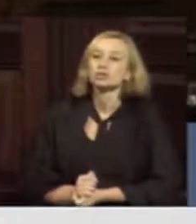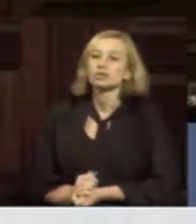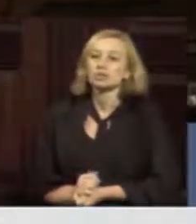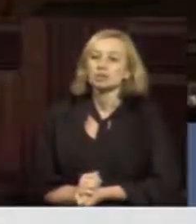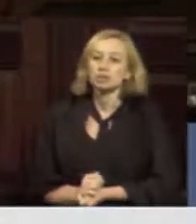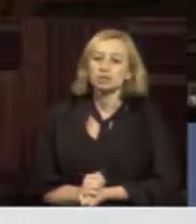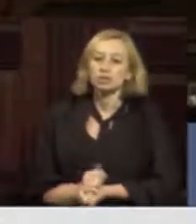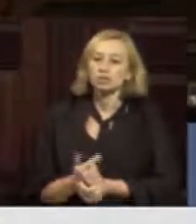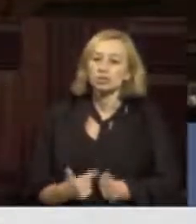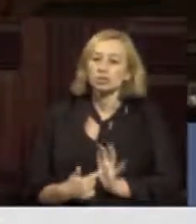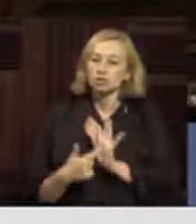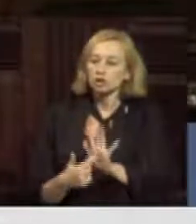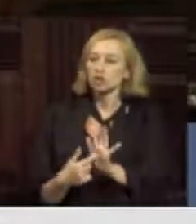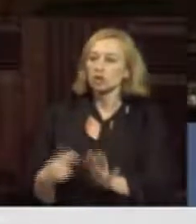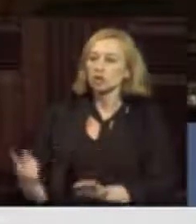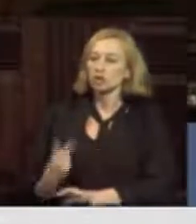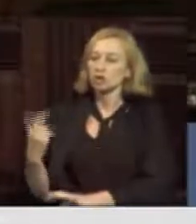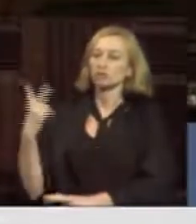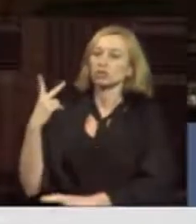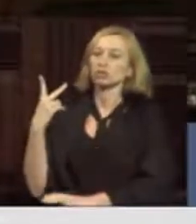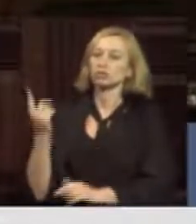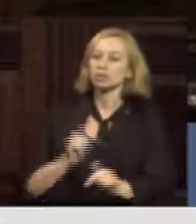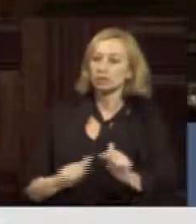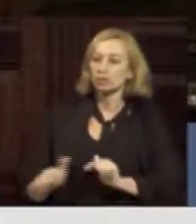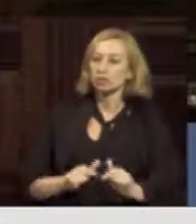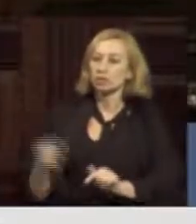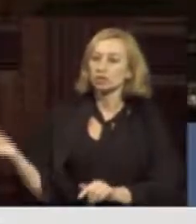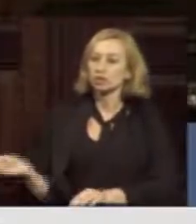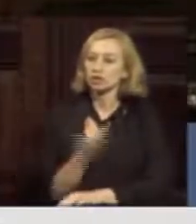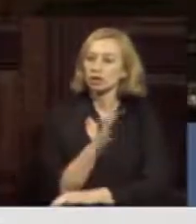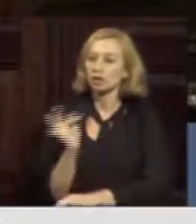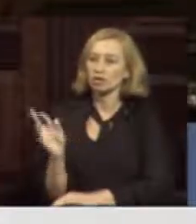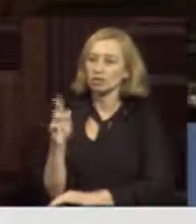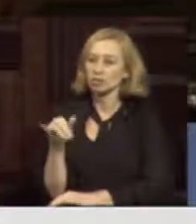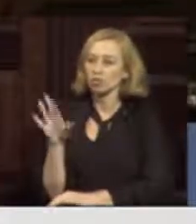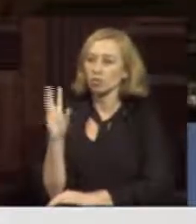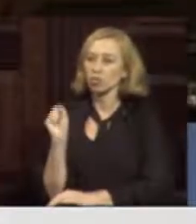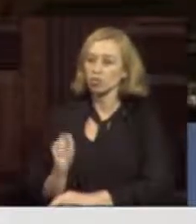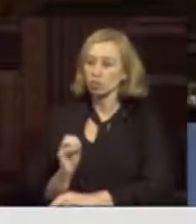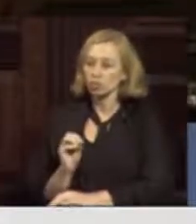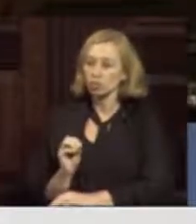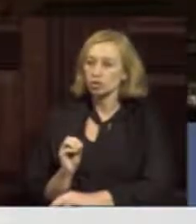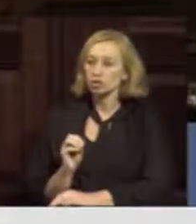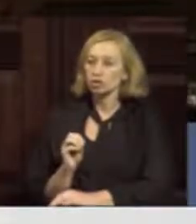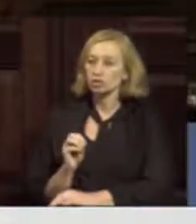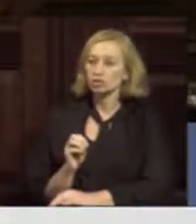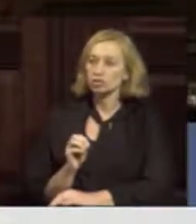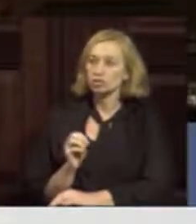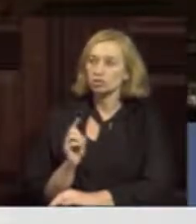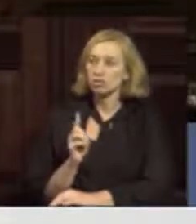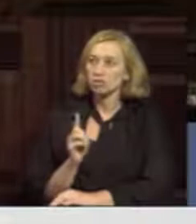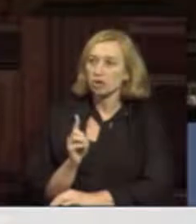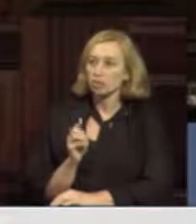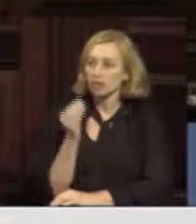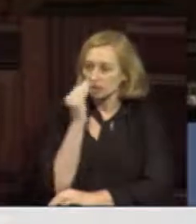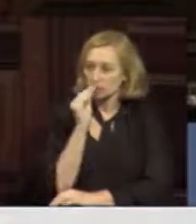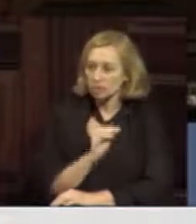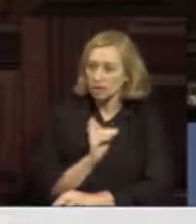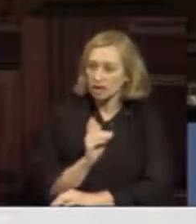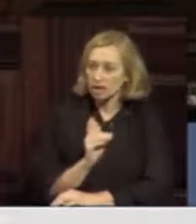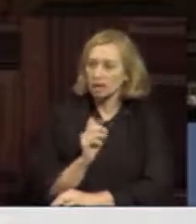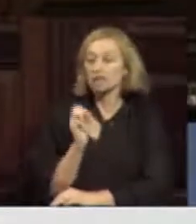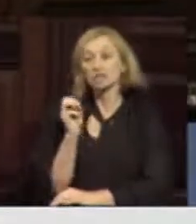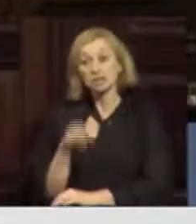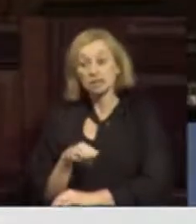agregar valor a esse trabalho. Nova Friburgo é um case de sucesso. E não é por acaso, é por conta